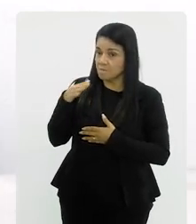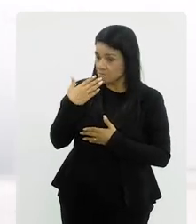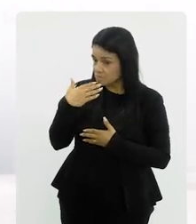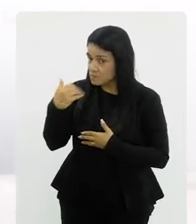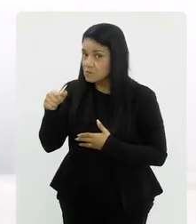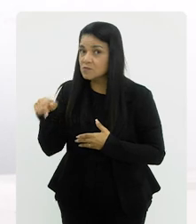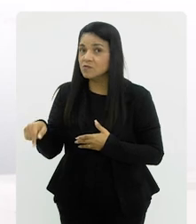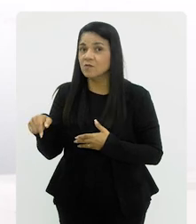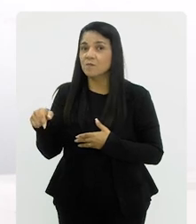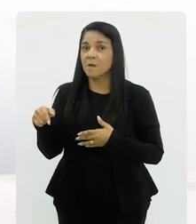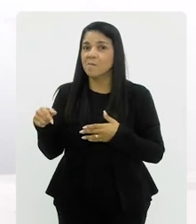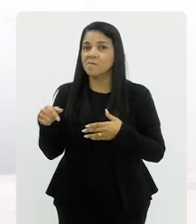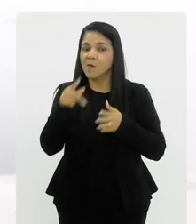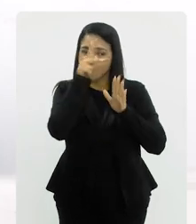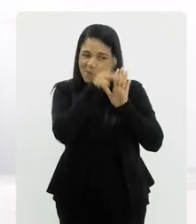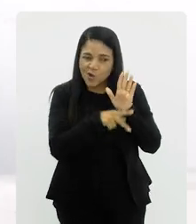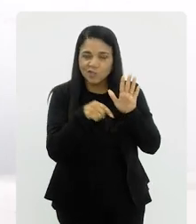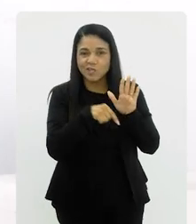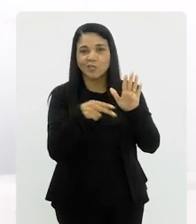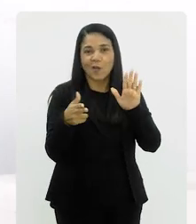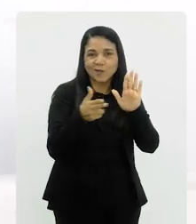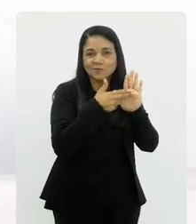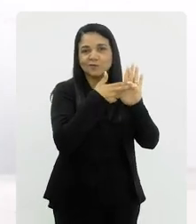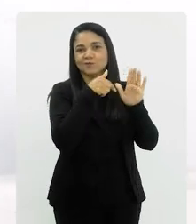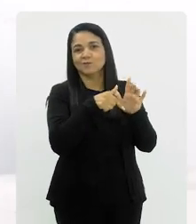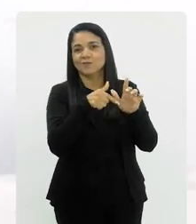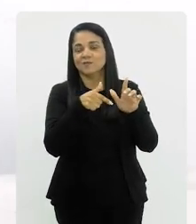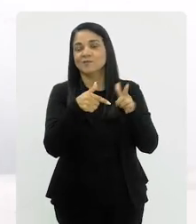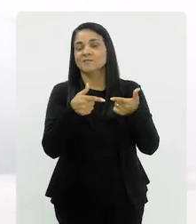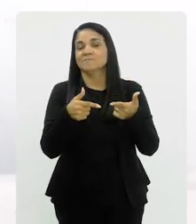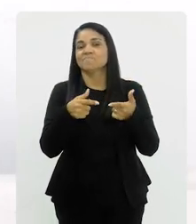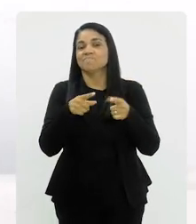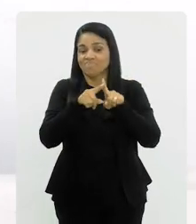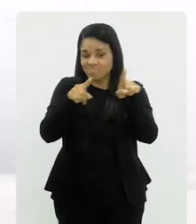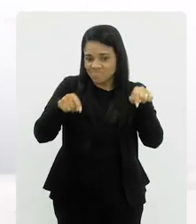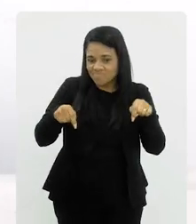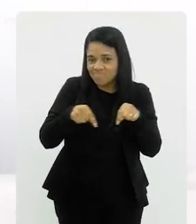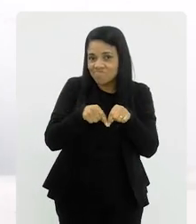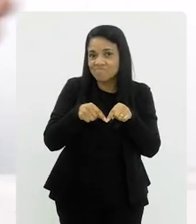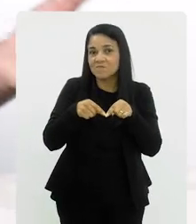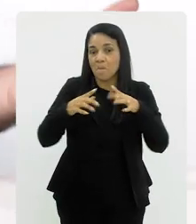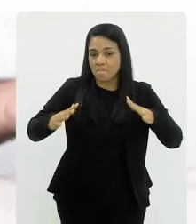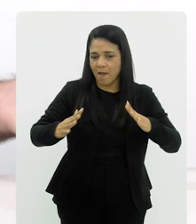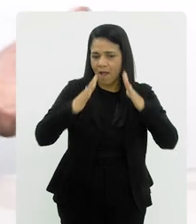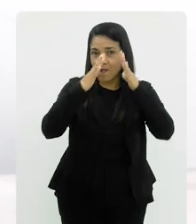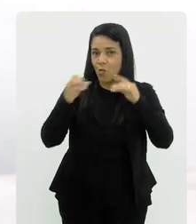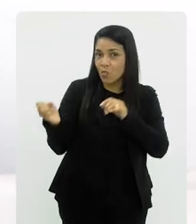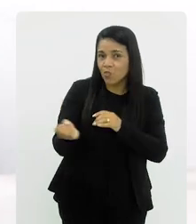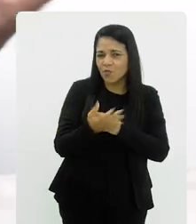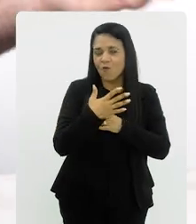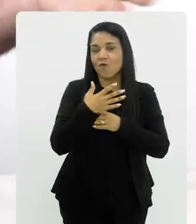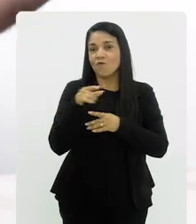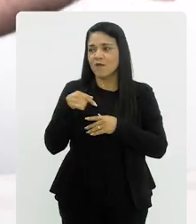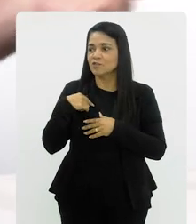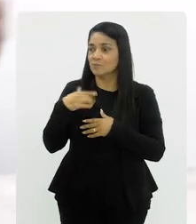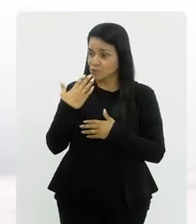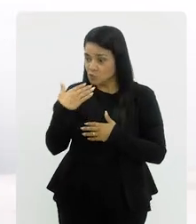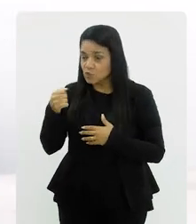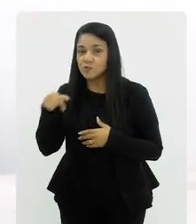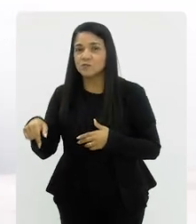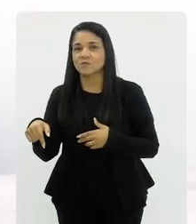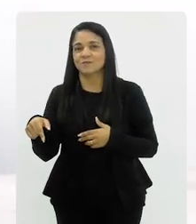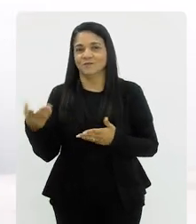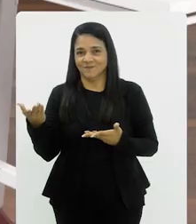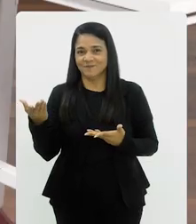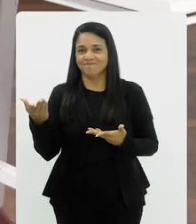assumir o projeto agora que a escola, já no seu último grupo, a escola estava para enrolar o pavilhão, e aí sim lembraram de mim. Ah, ele sempre quis ser